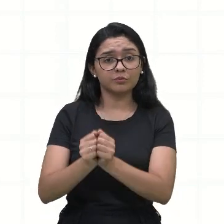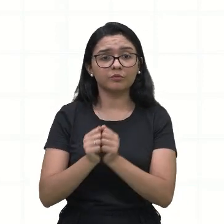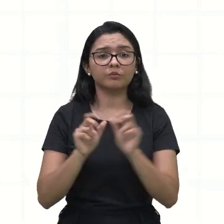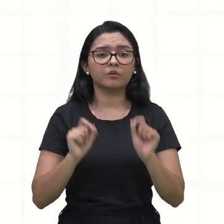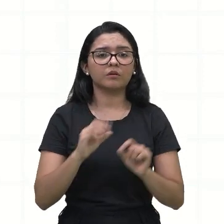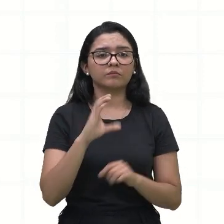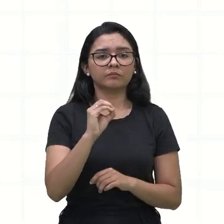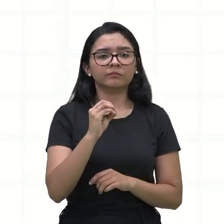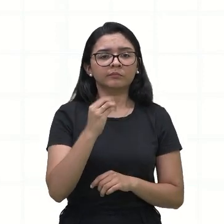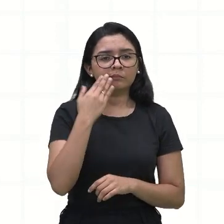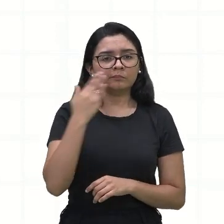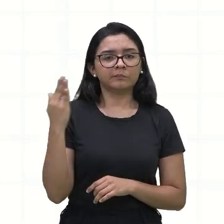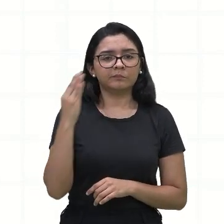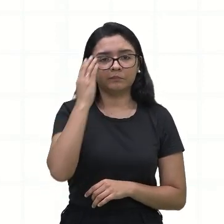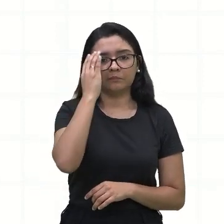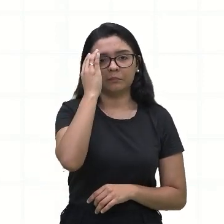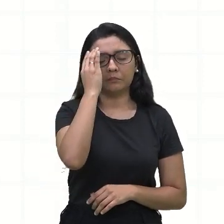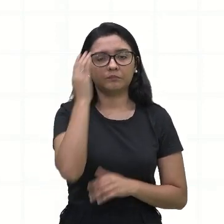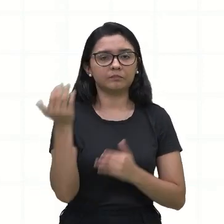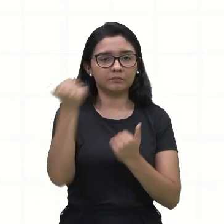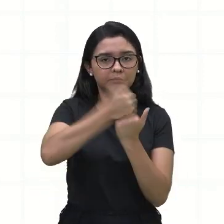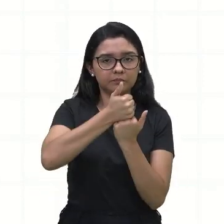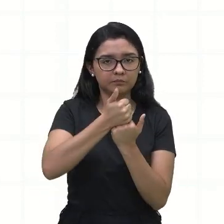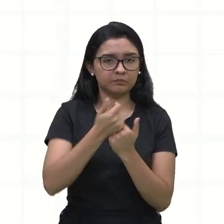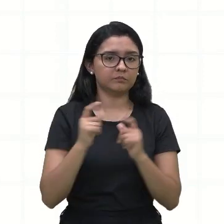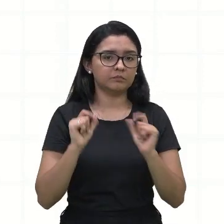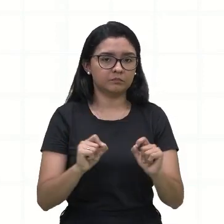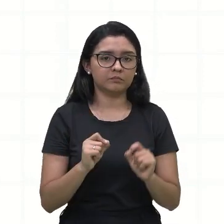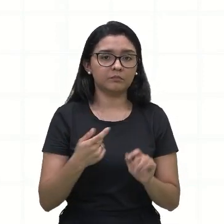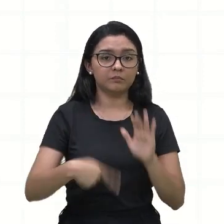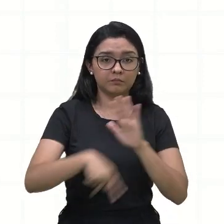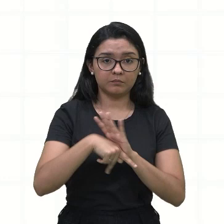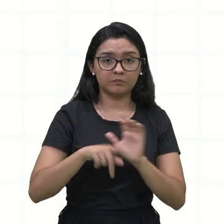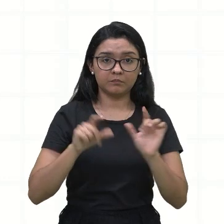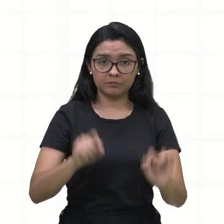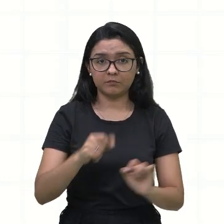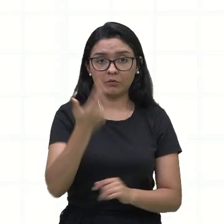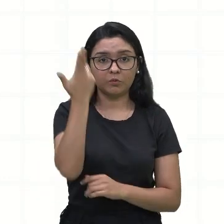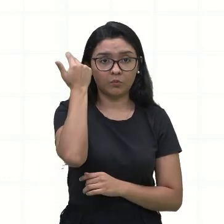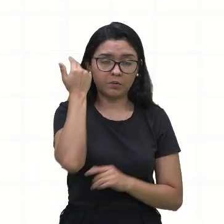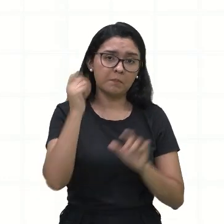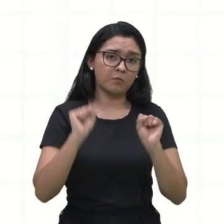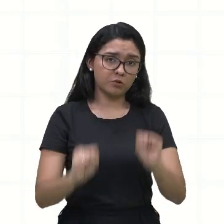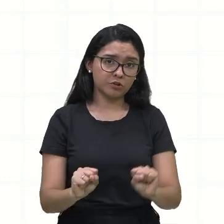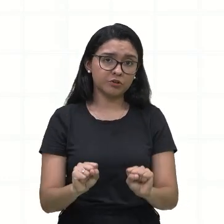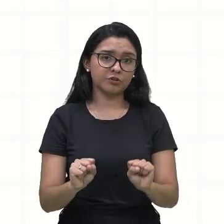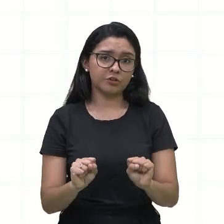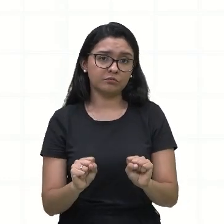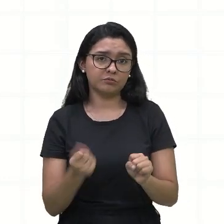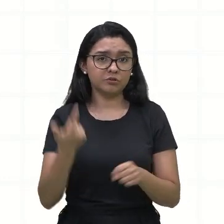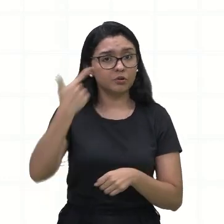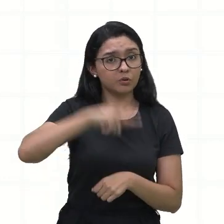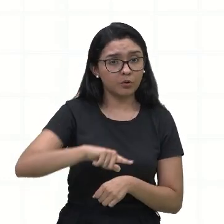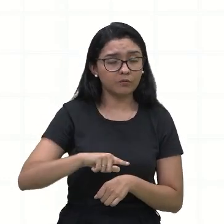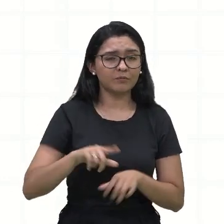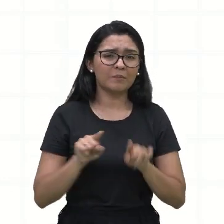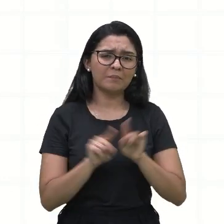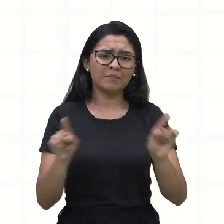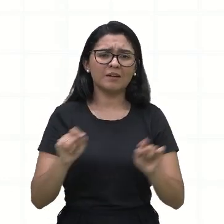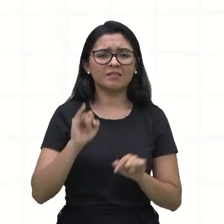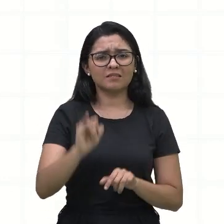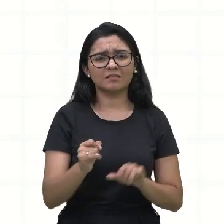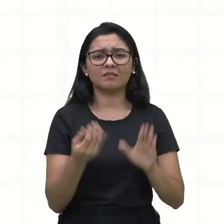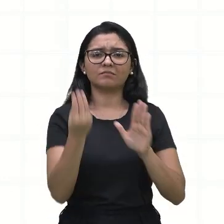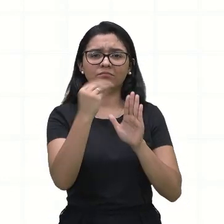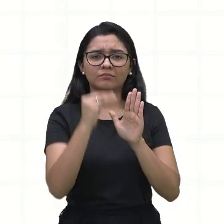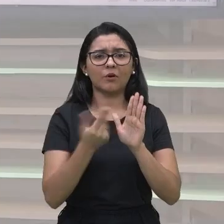aqui é a substituição do coelho. Poderia repetir coelho, mas vai ficar cansativo no texto se ele